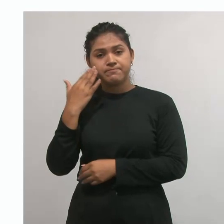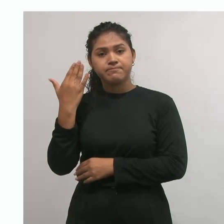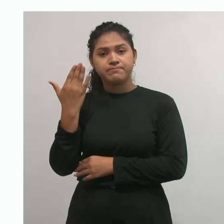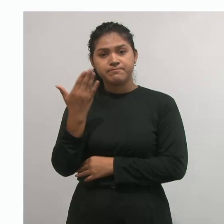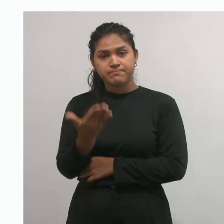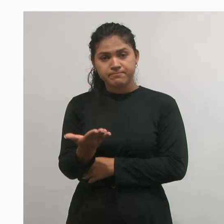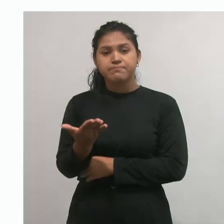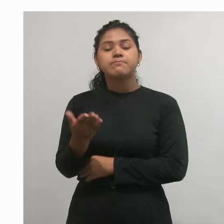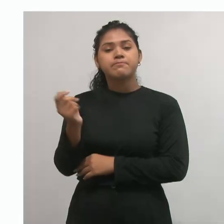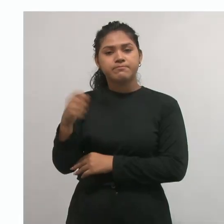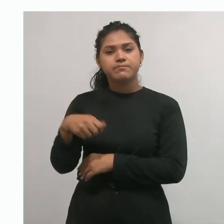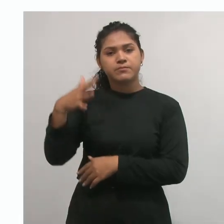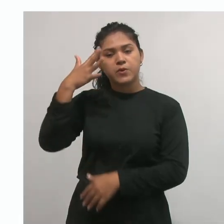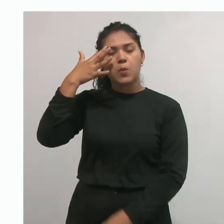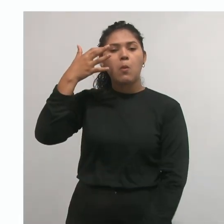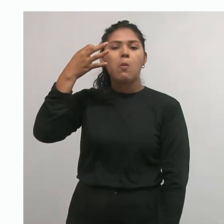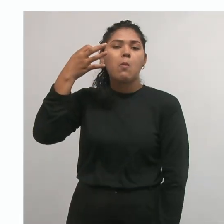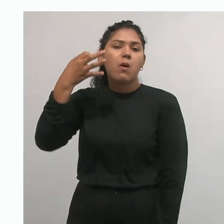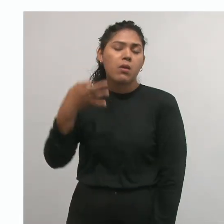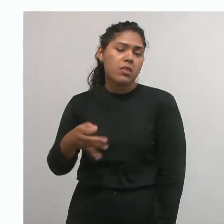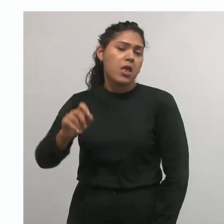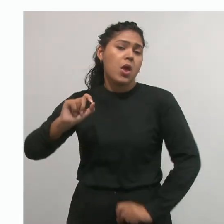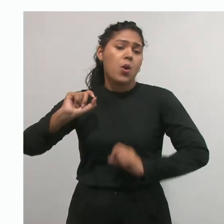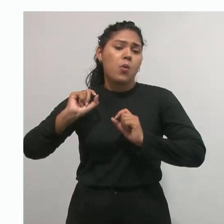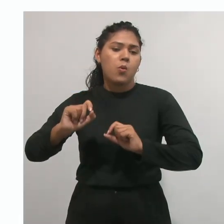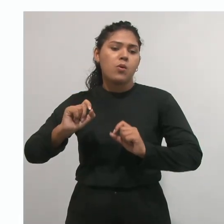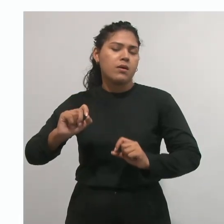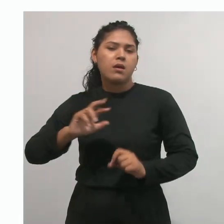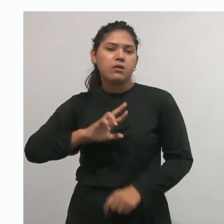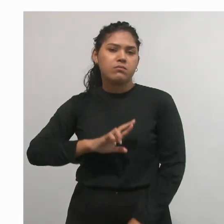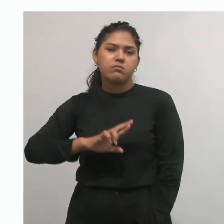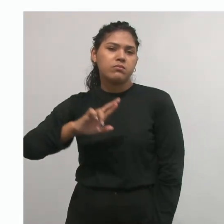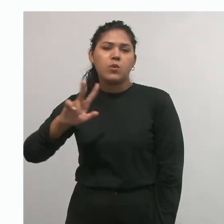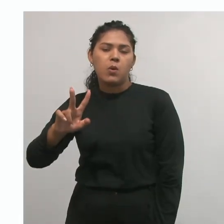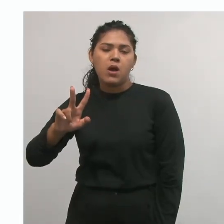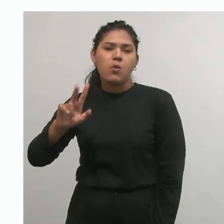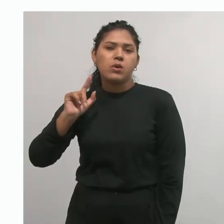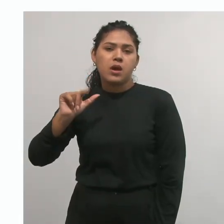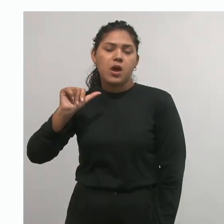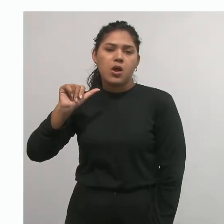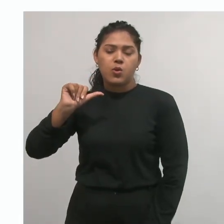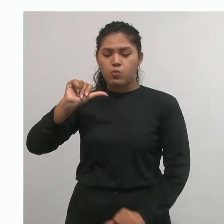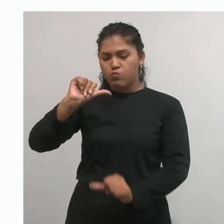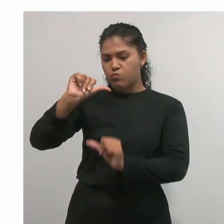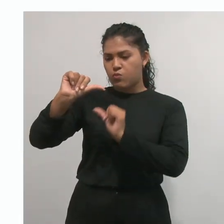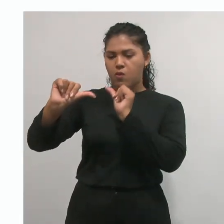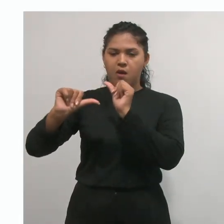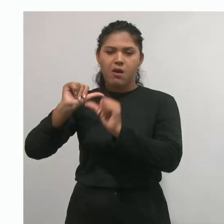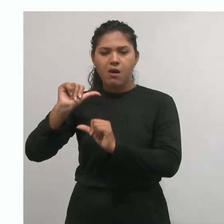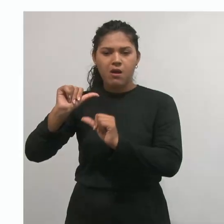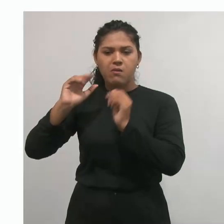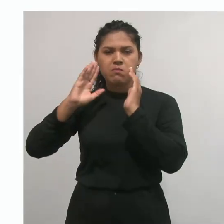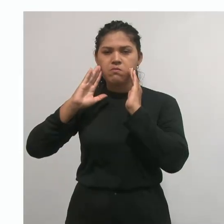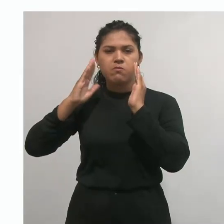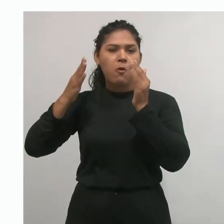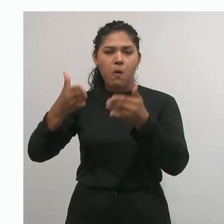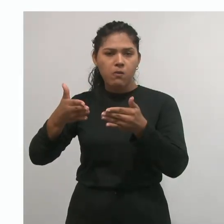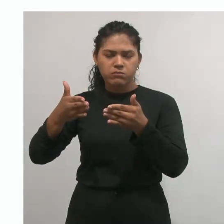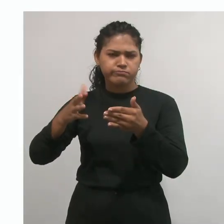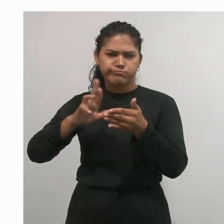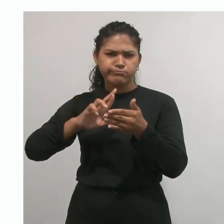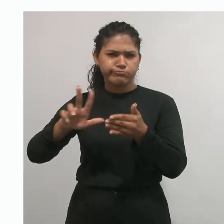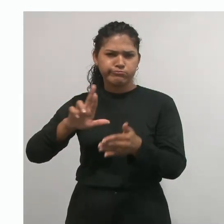por exemplo, é importante destacar que não se trata de mudar um foco, né? Isso aqui,